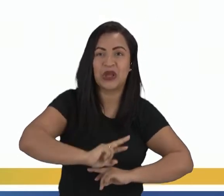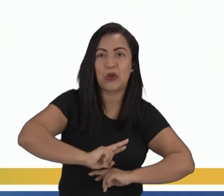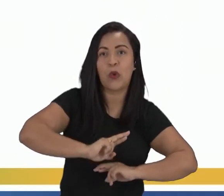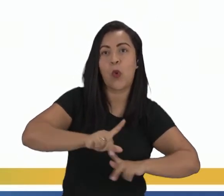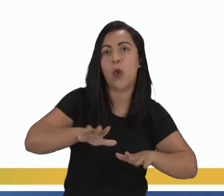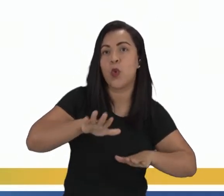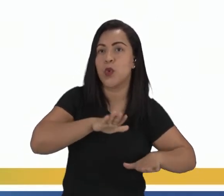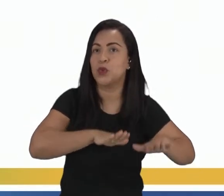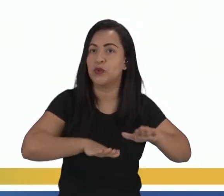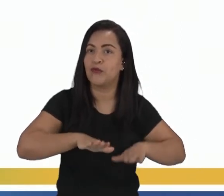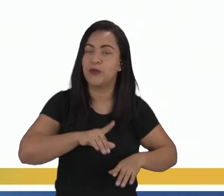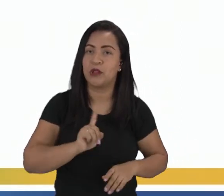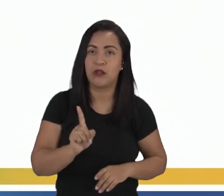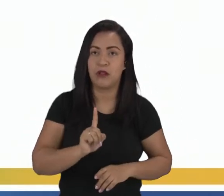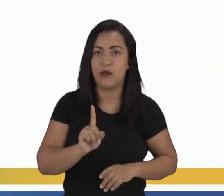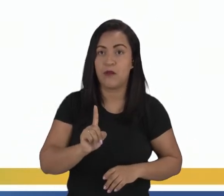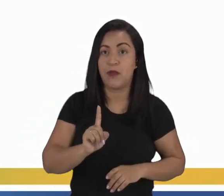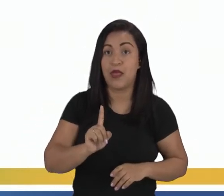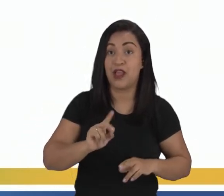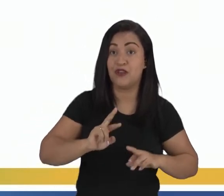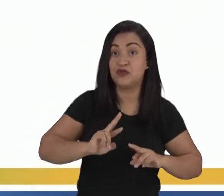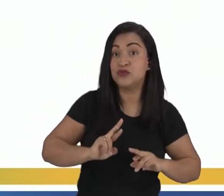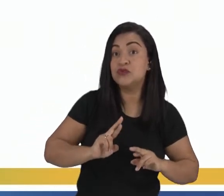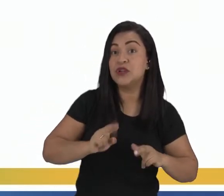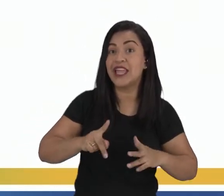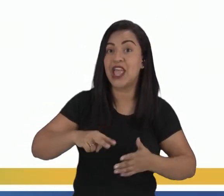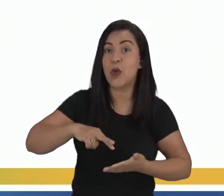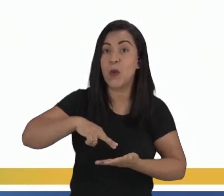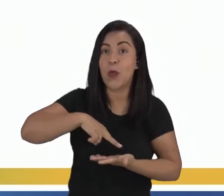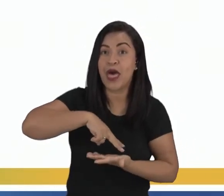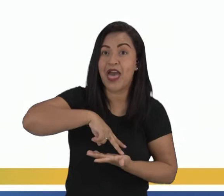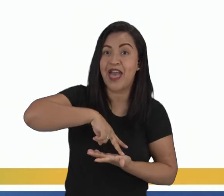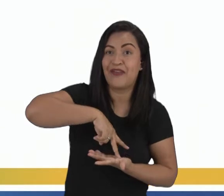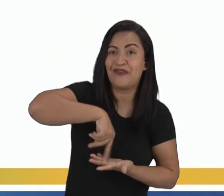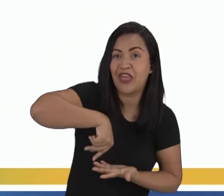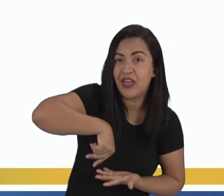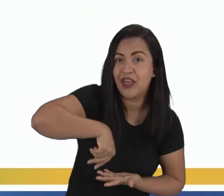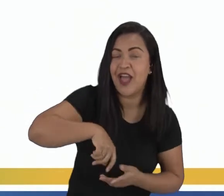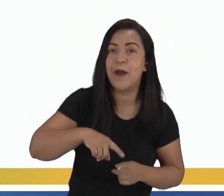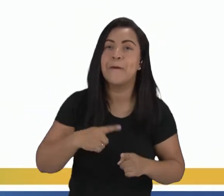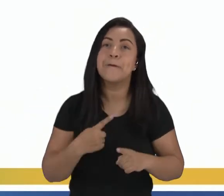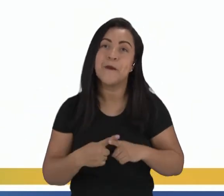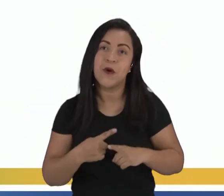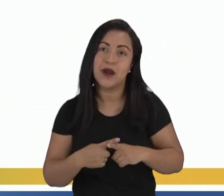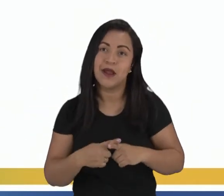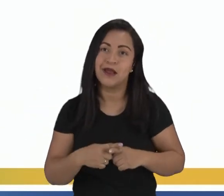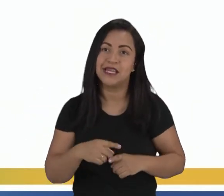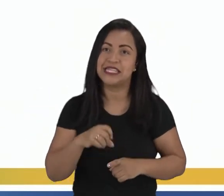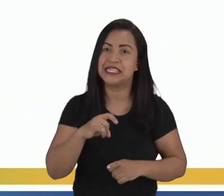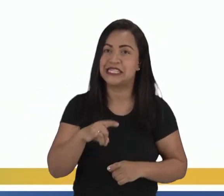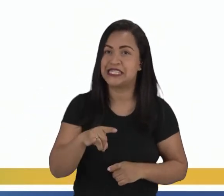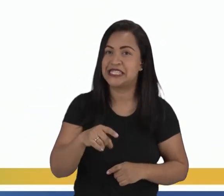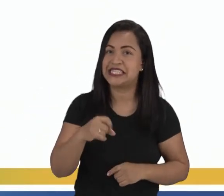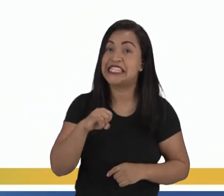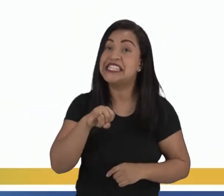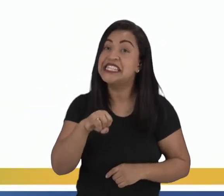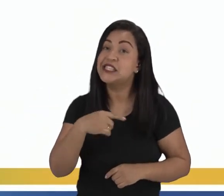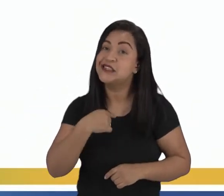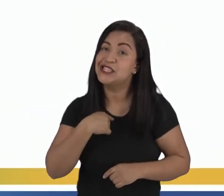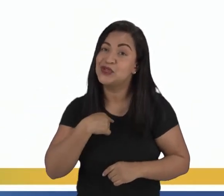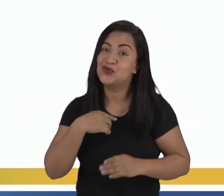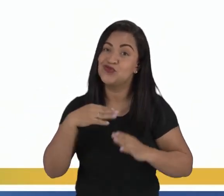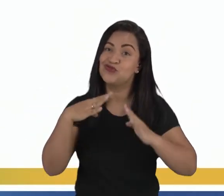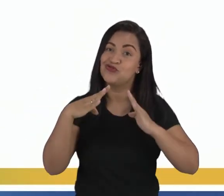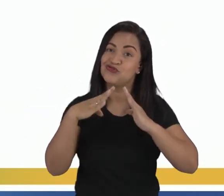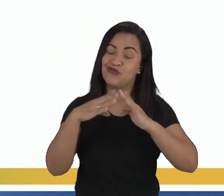movimento, é uma força que age contra o escorregamento. Por quê? Se eu estou na minha sala, se